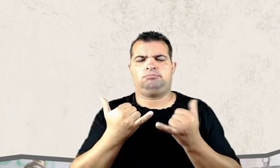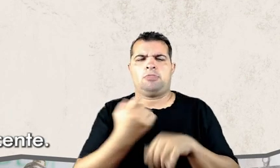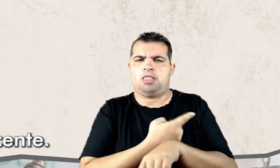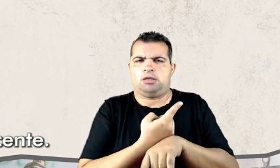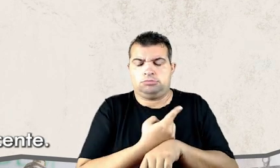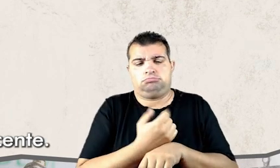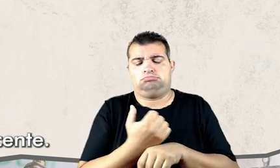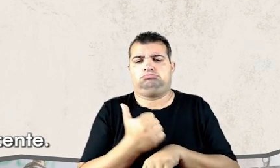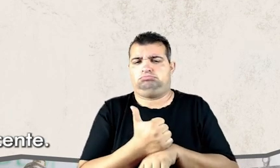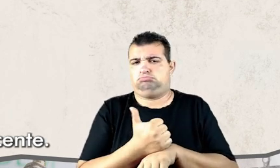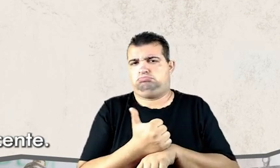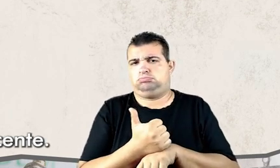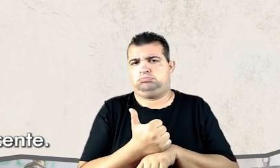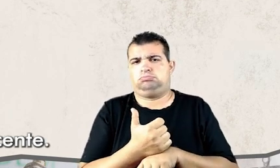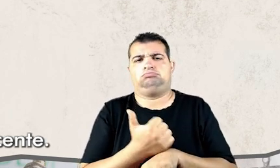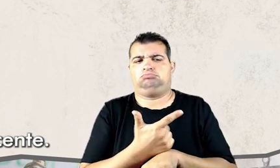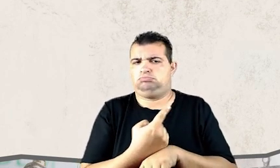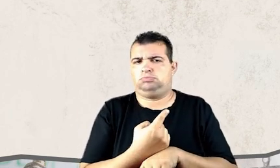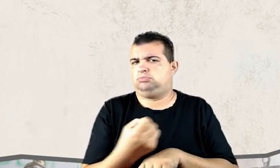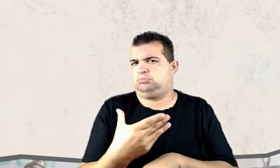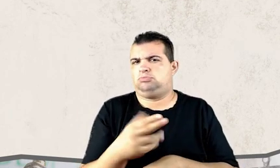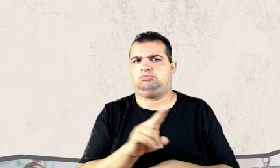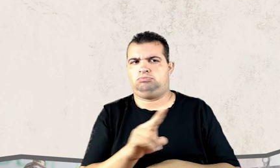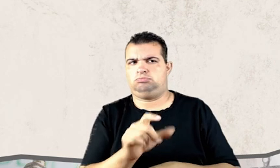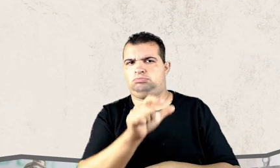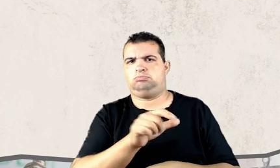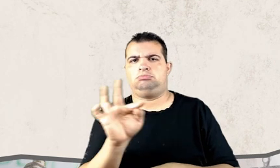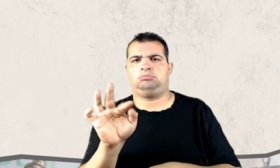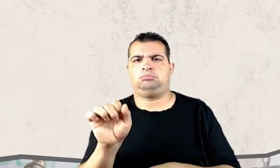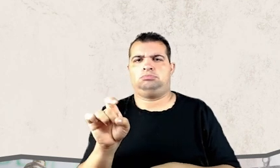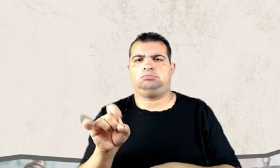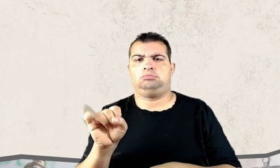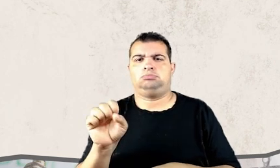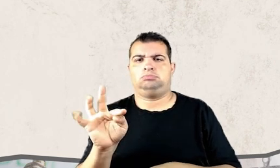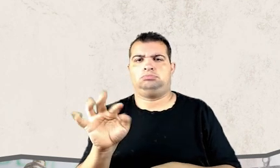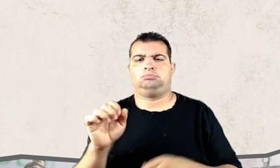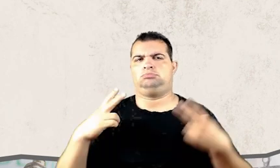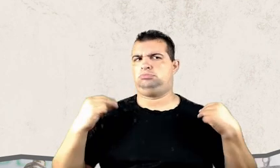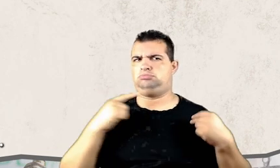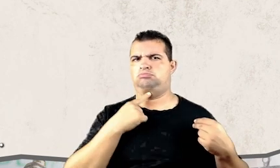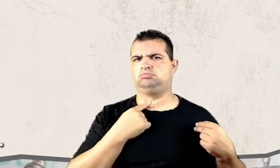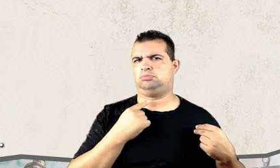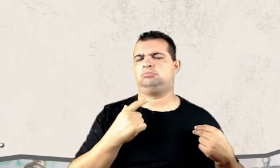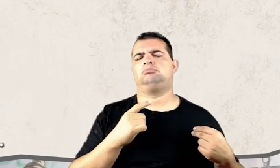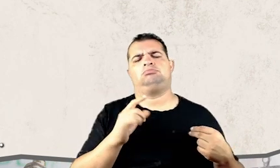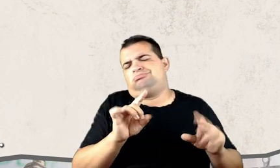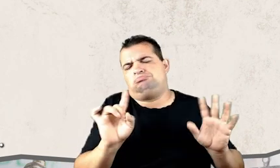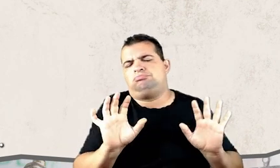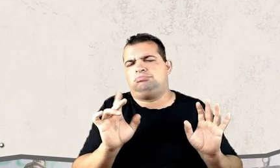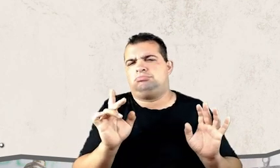exemplo, o táxi, que é uma profissão muito recente, o moço se chama taxista agora. Não que ele goste, porque